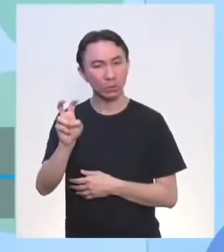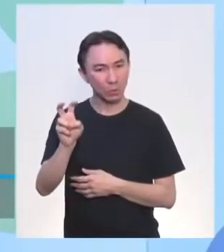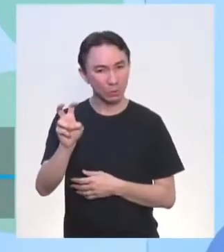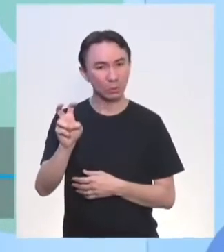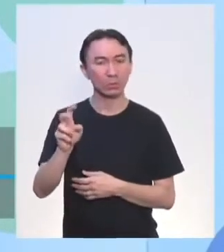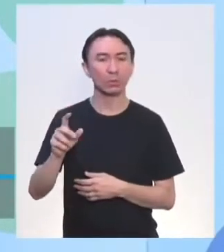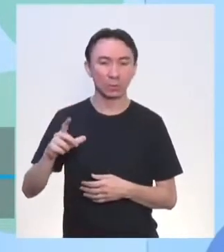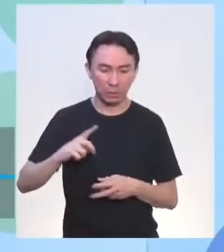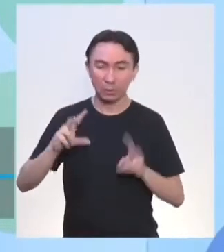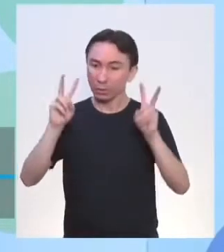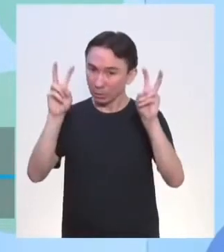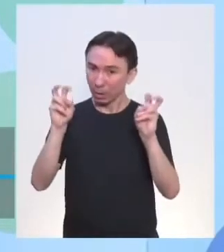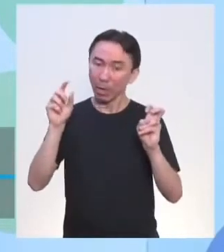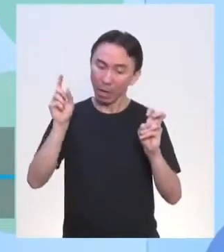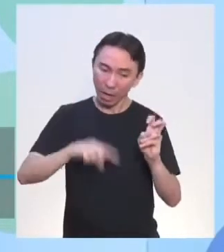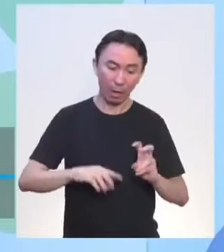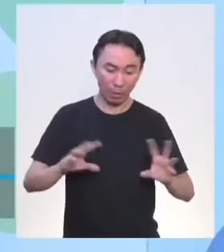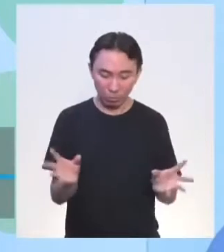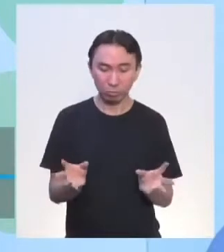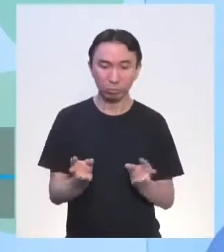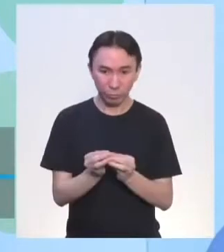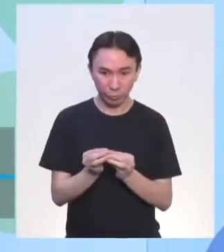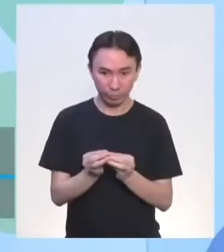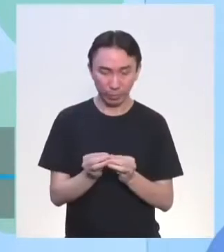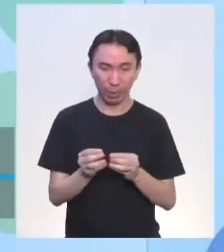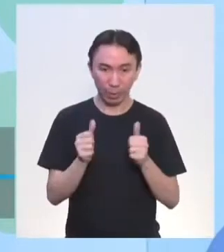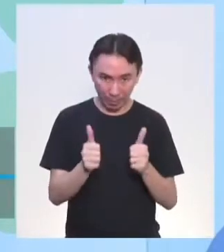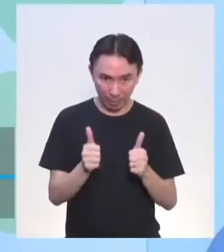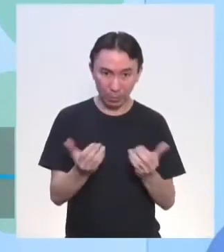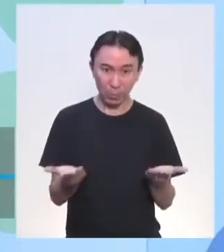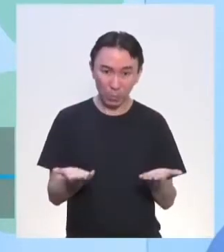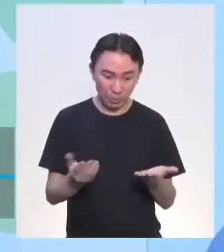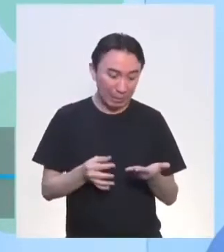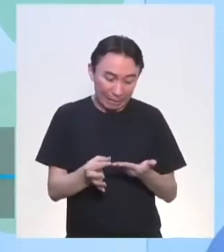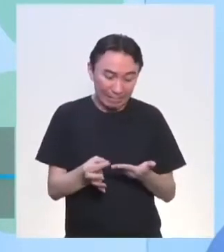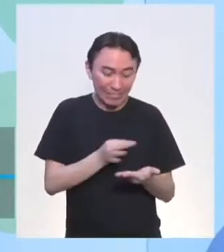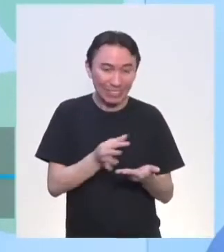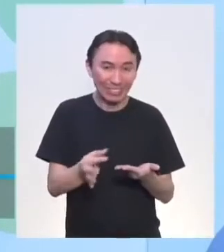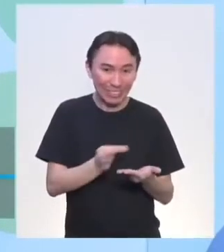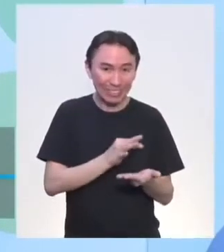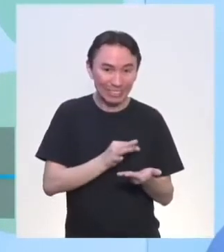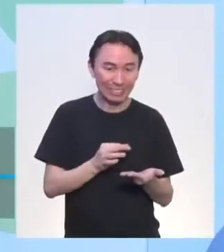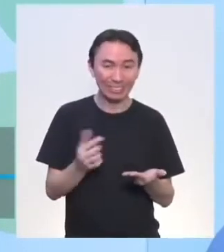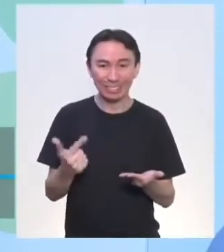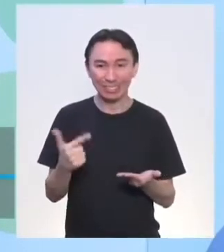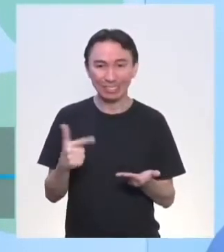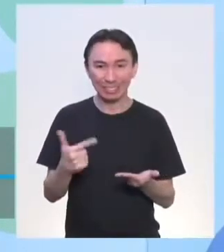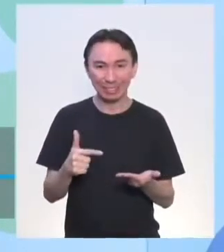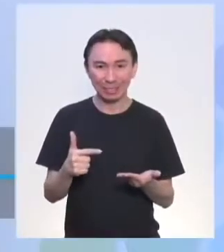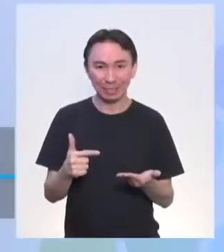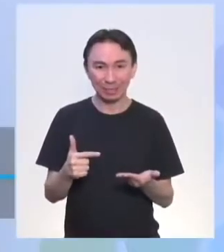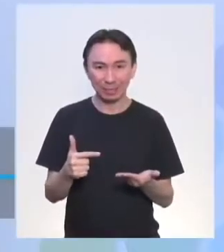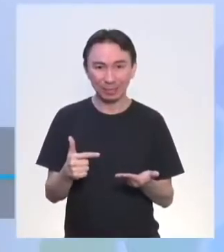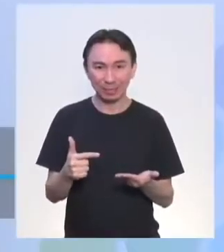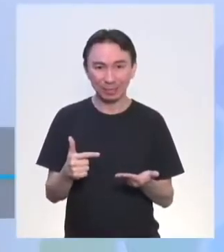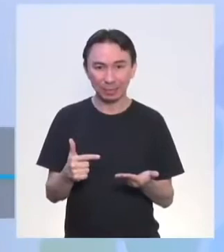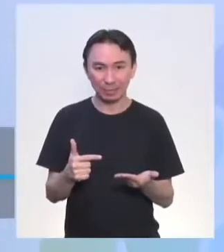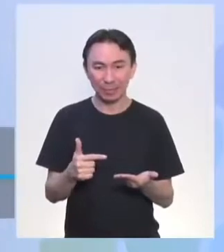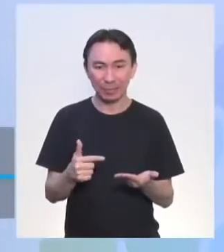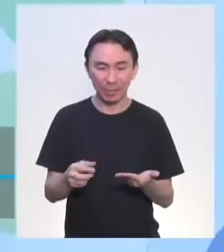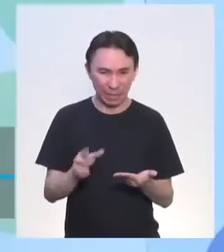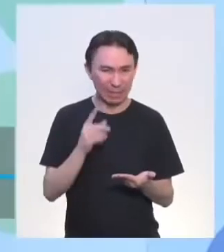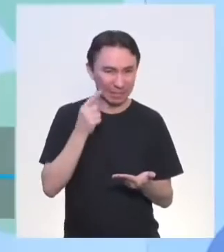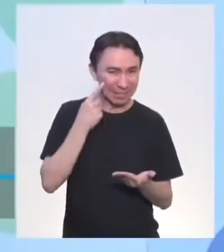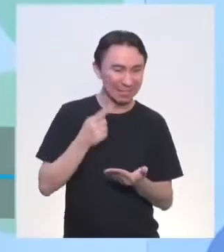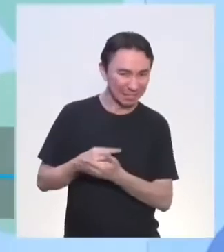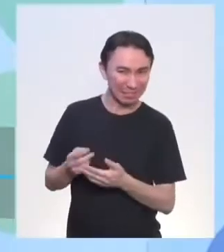sobre resumo. Só dá aquela folheada lá, que hoje a gente não colocou a página, tá? Ó, lá no finalzinho, ó. Mais 25 no final... a 27, né? Ah, tá, 25 e 27,